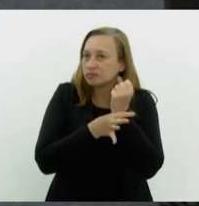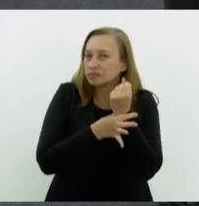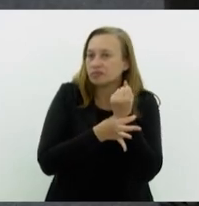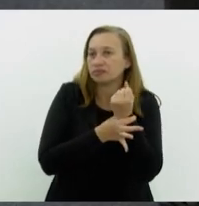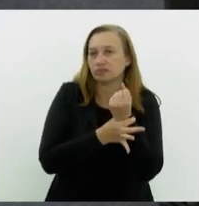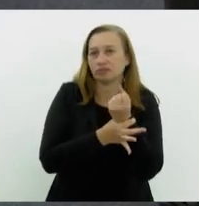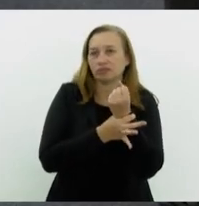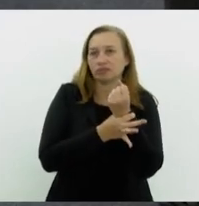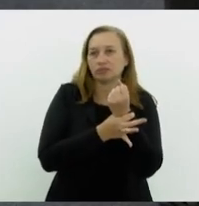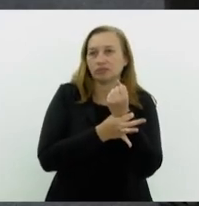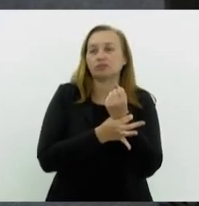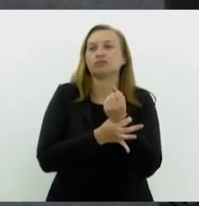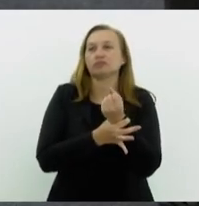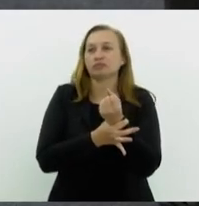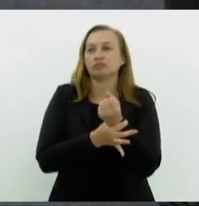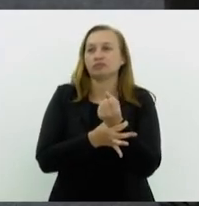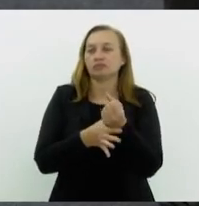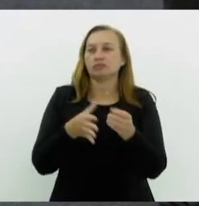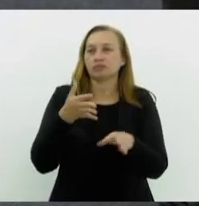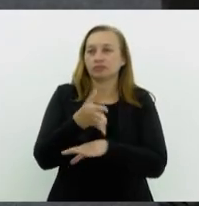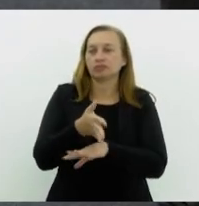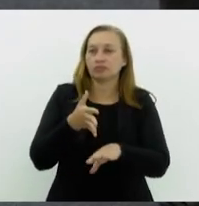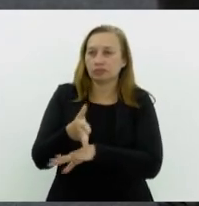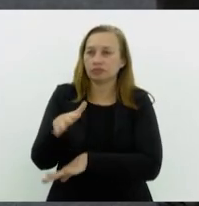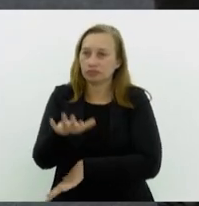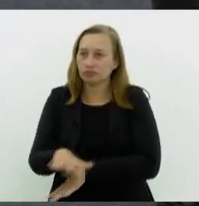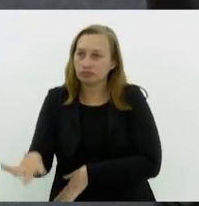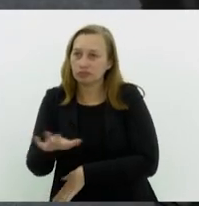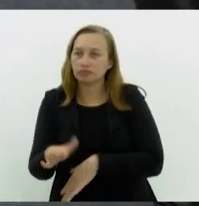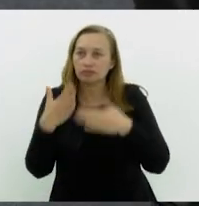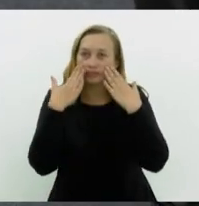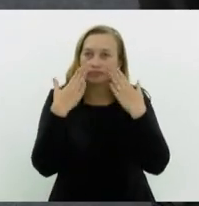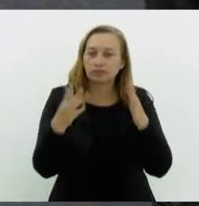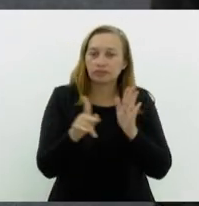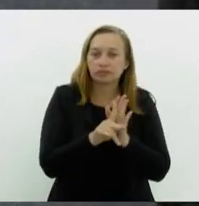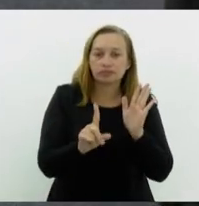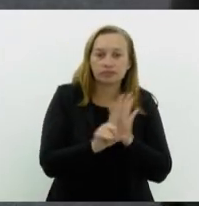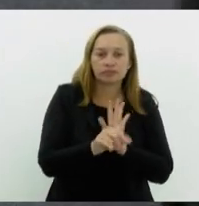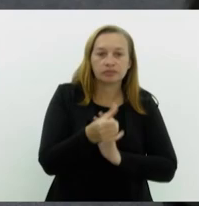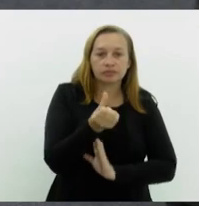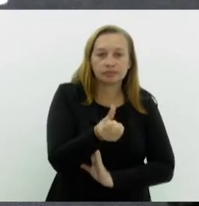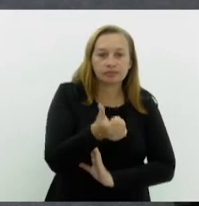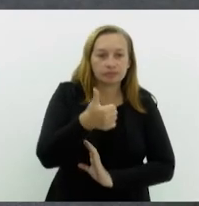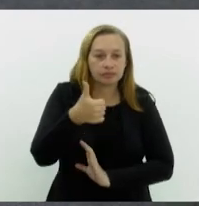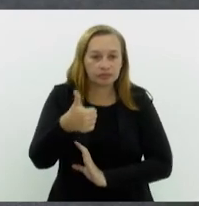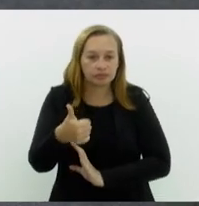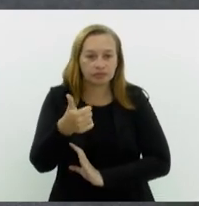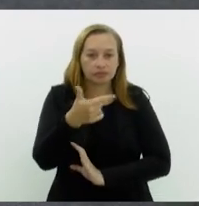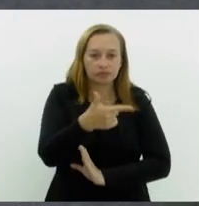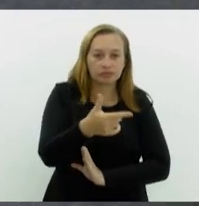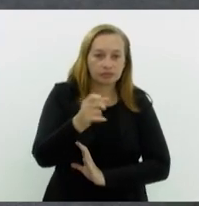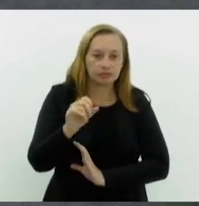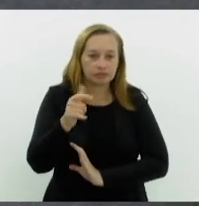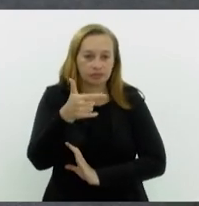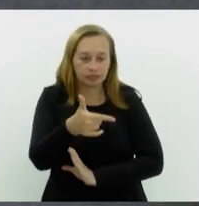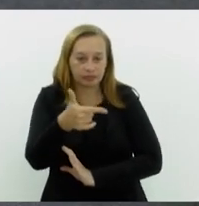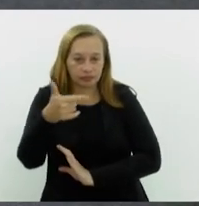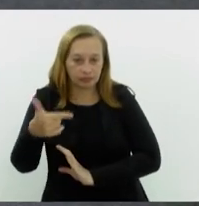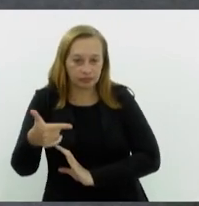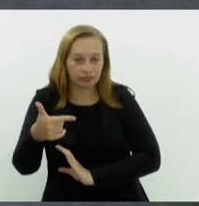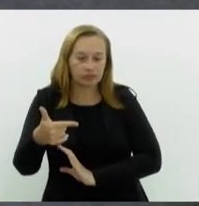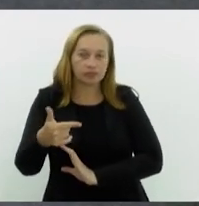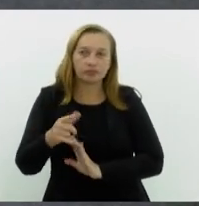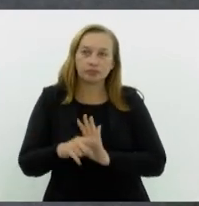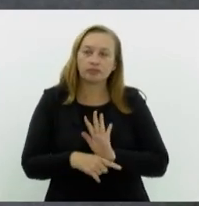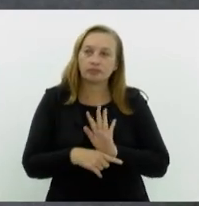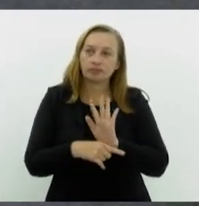que cheguem às nossas crianças. A gente apresentou o projeto de lei 61 de 2022, que cria o auxílio